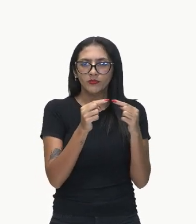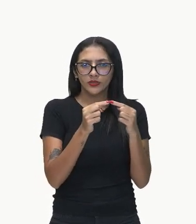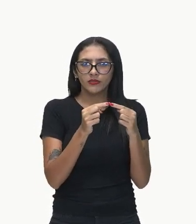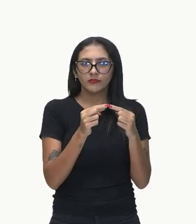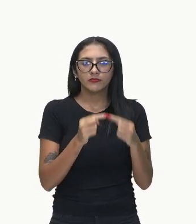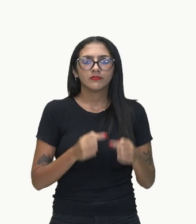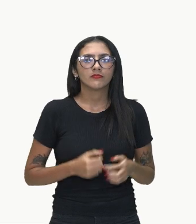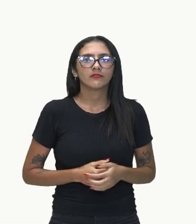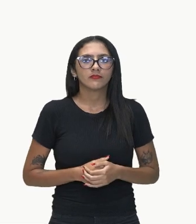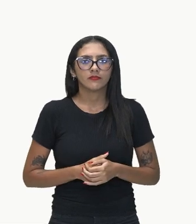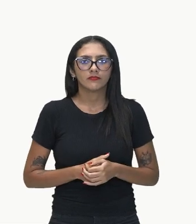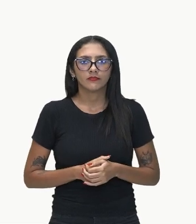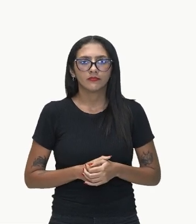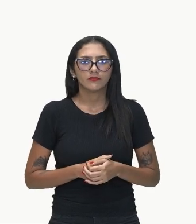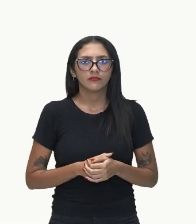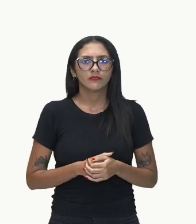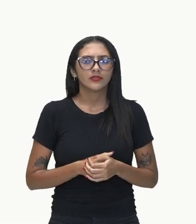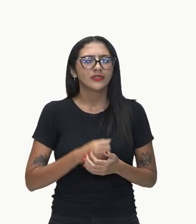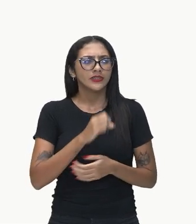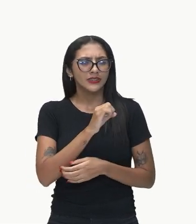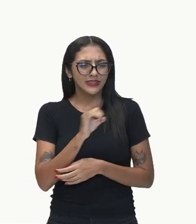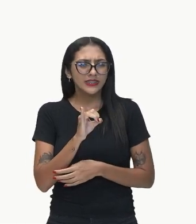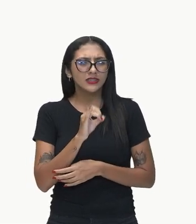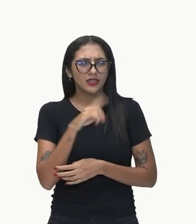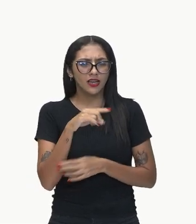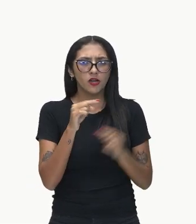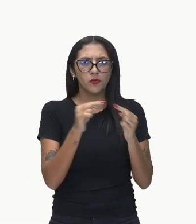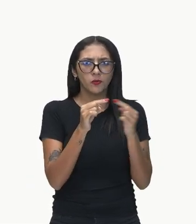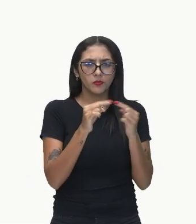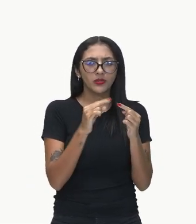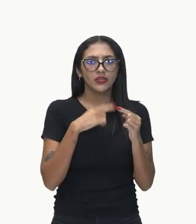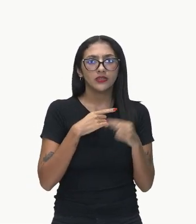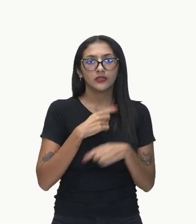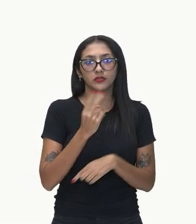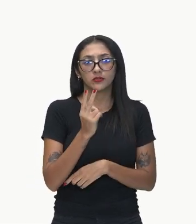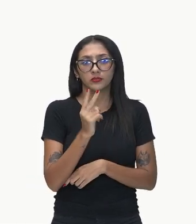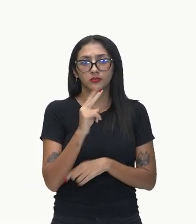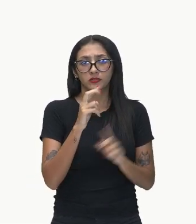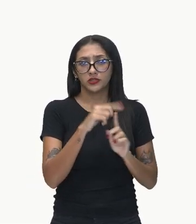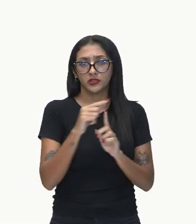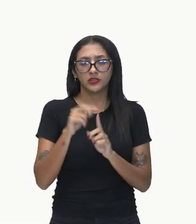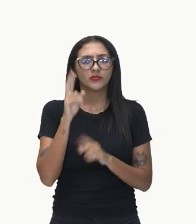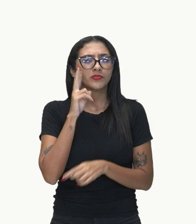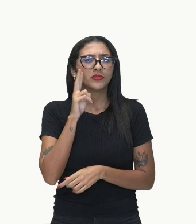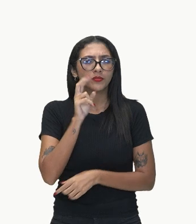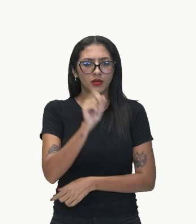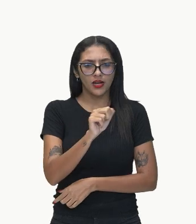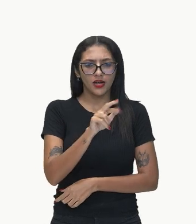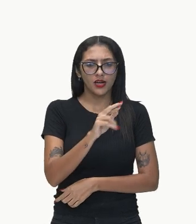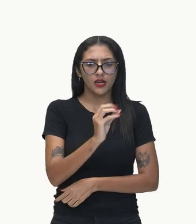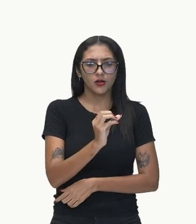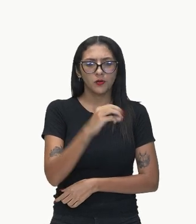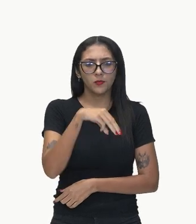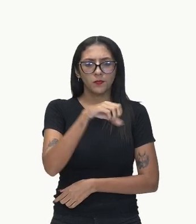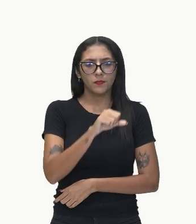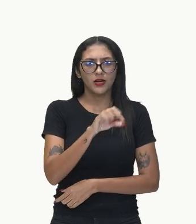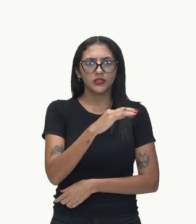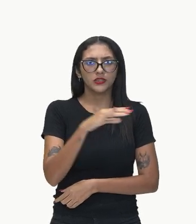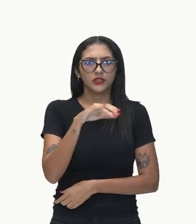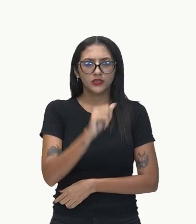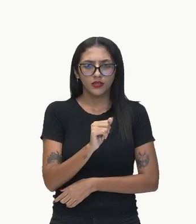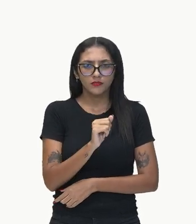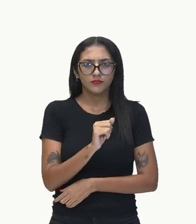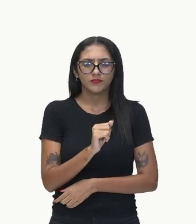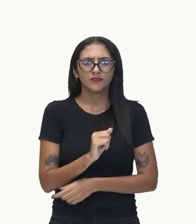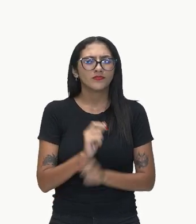cíclica. Se ela é cíclica, existem dois tipos, a aromática ou a alicíclica. E o que